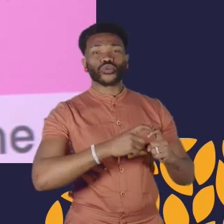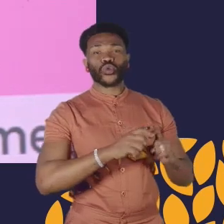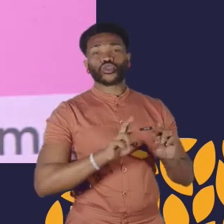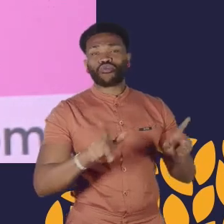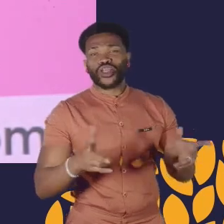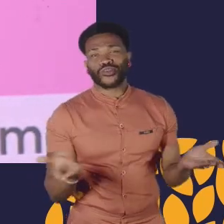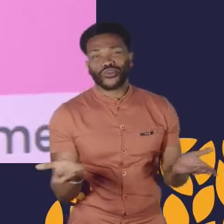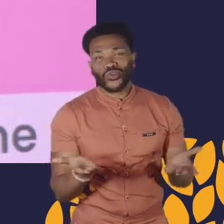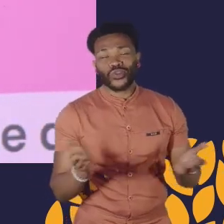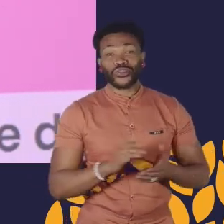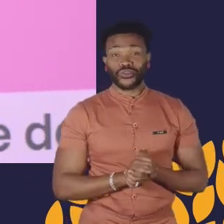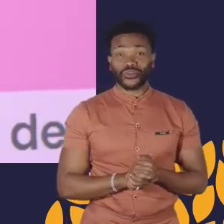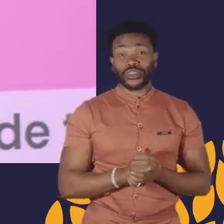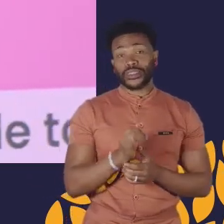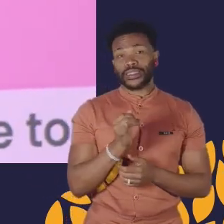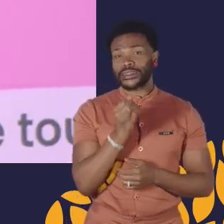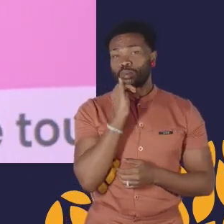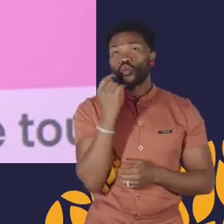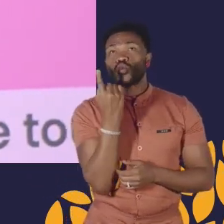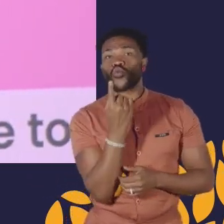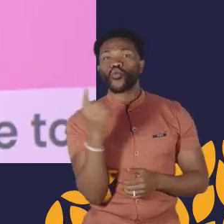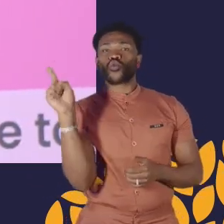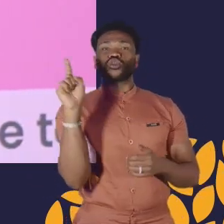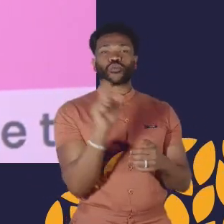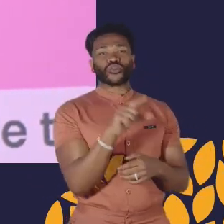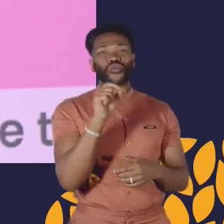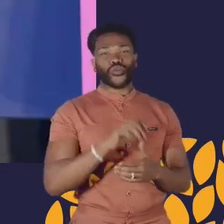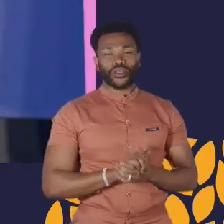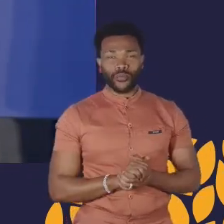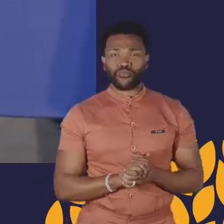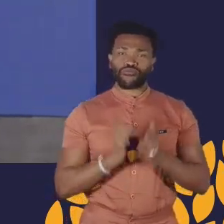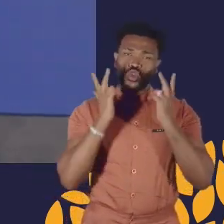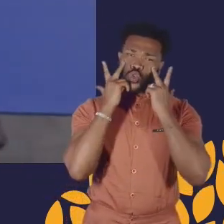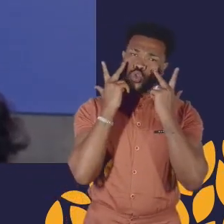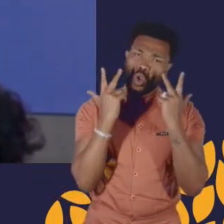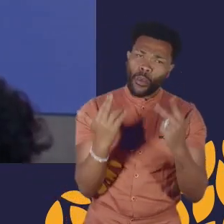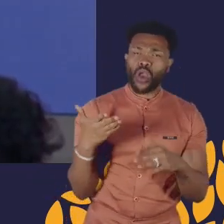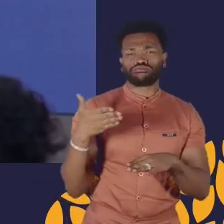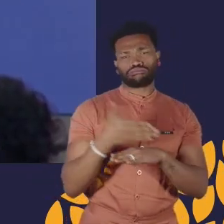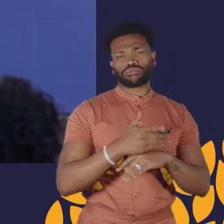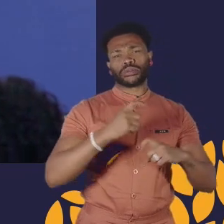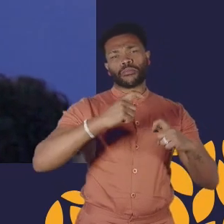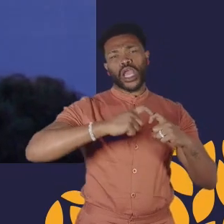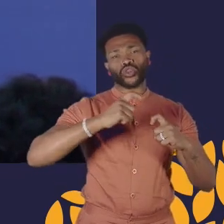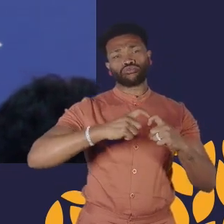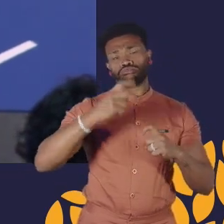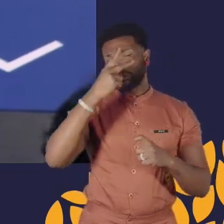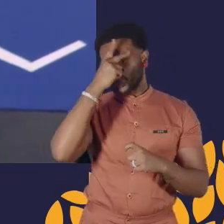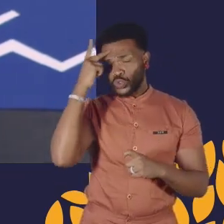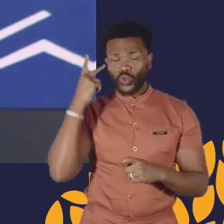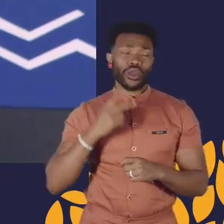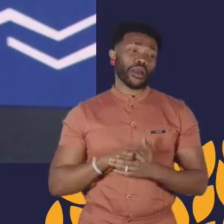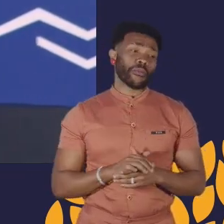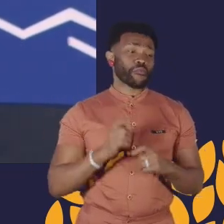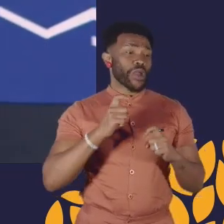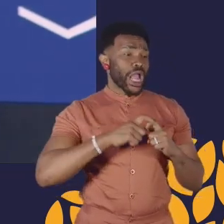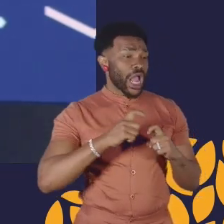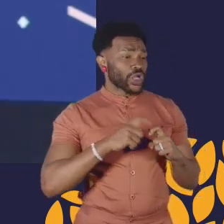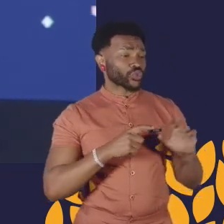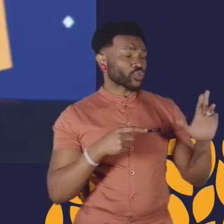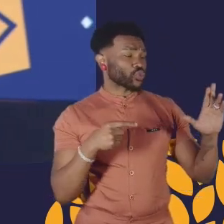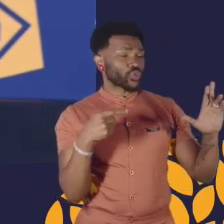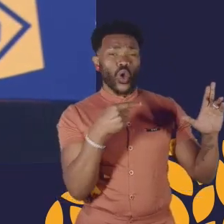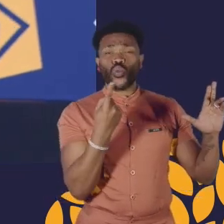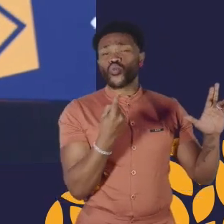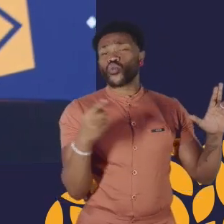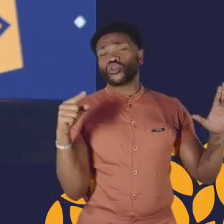hoje, como última opção. É normal no consultório as pessoas chegarem, doutor, a cannabis é minha última